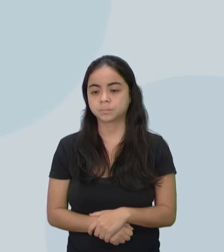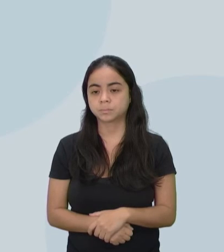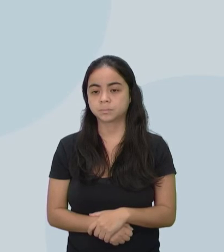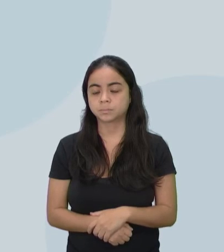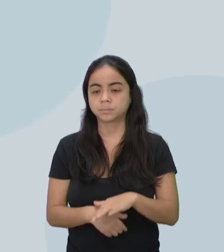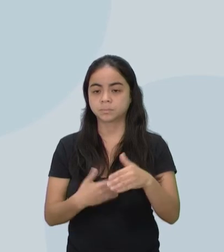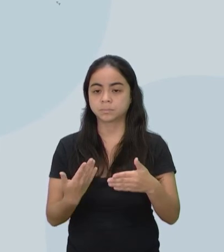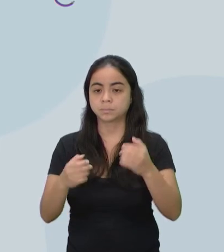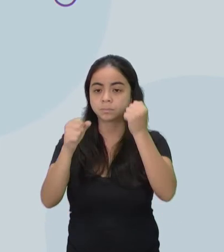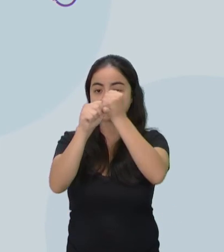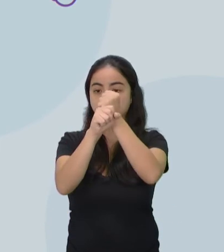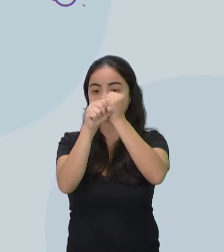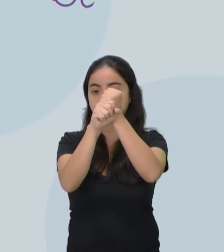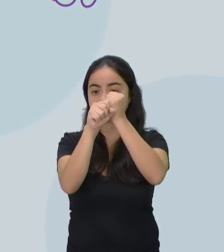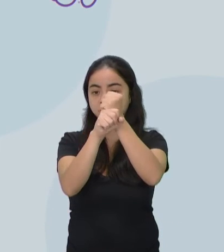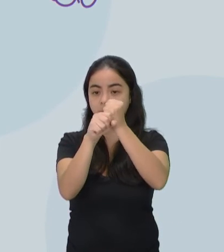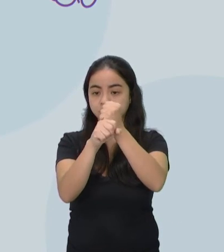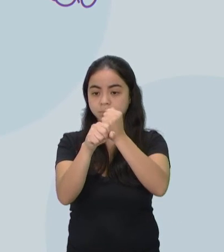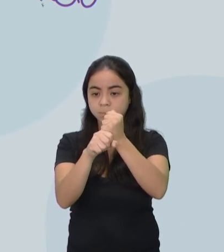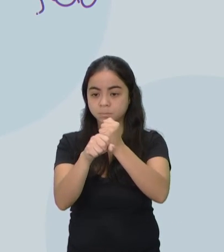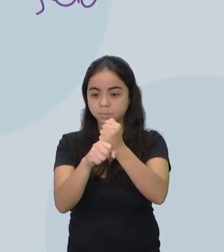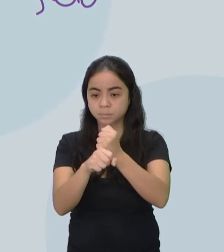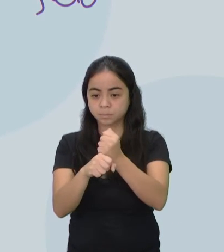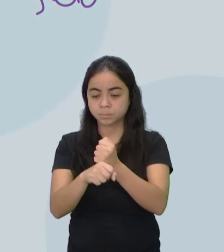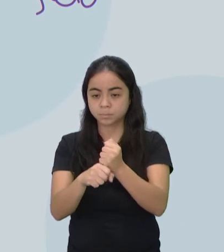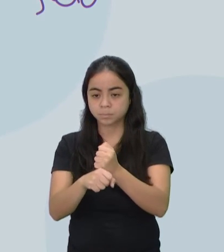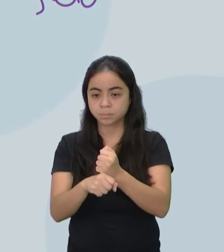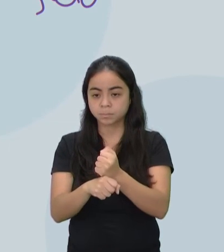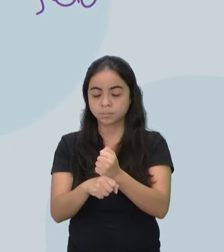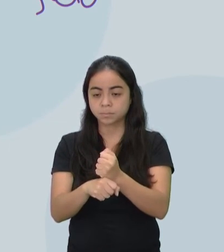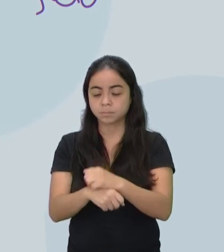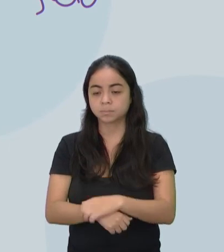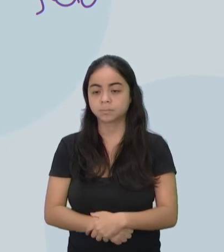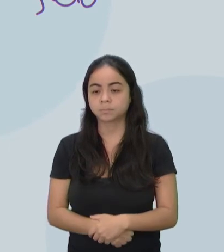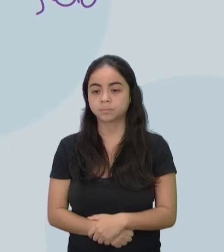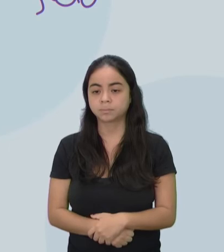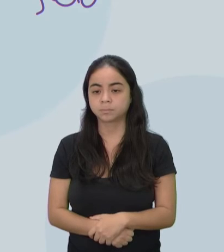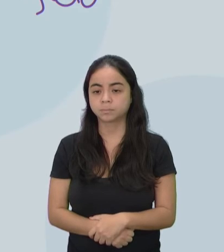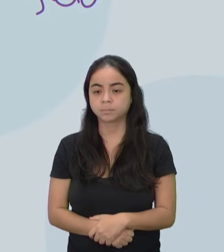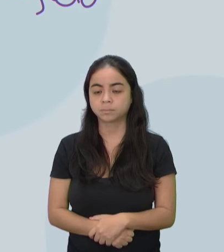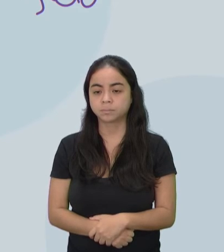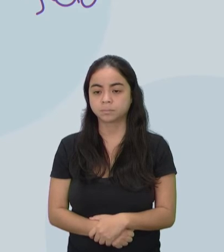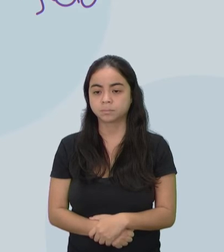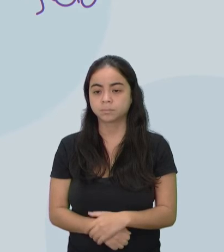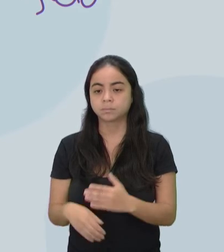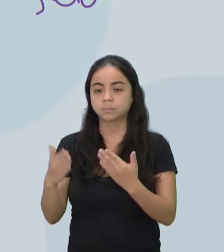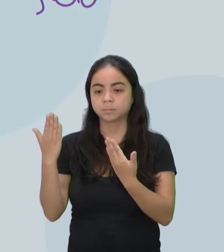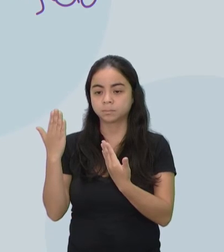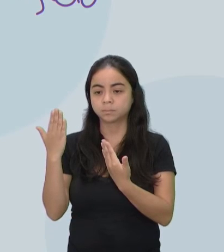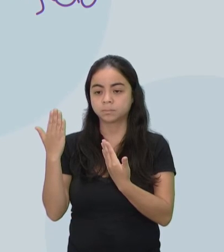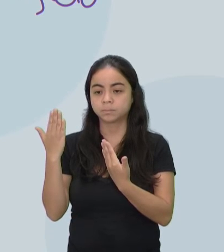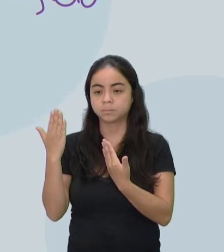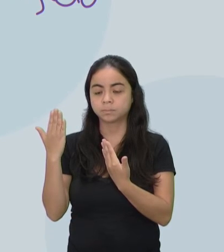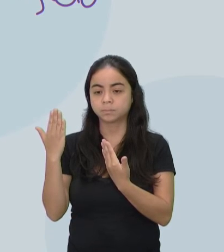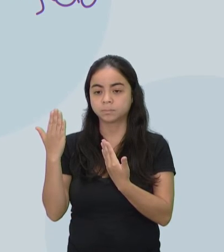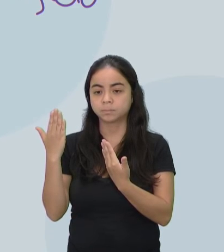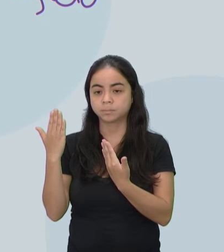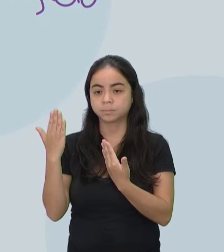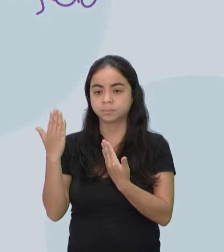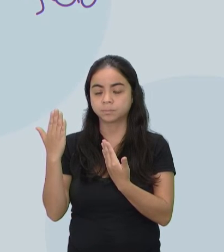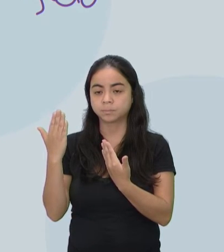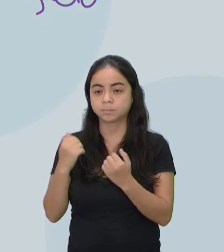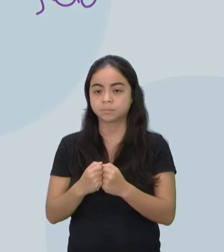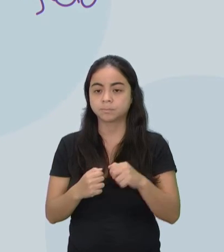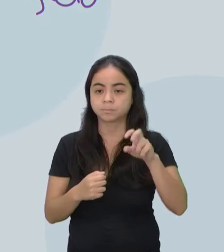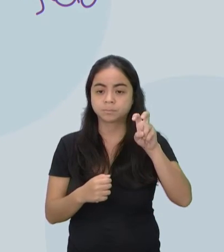Então, aqui, ó, 0,00, porque não tem centavo nenhum. Aí, aqui é zero. 8 mais 5